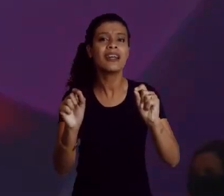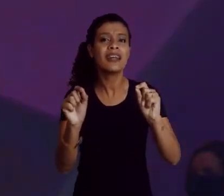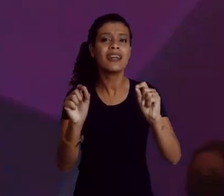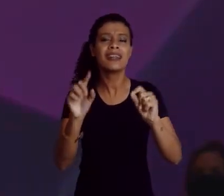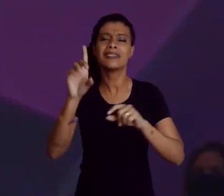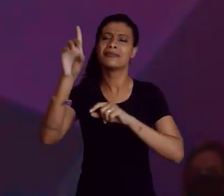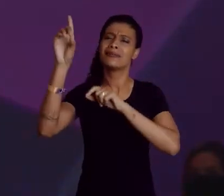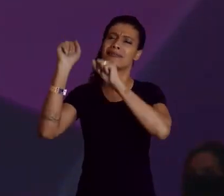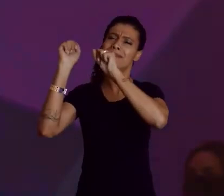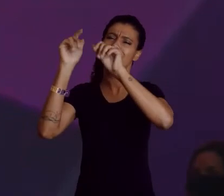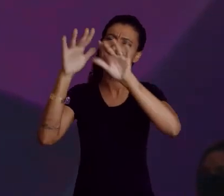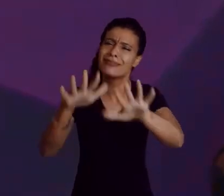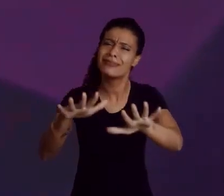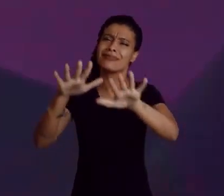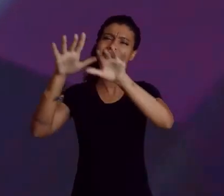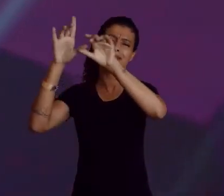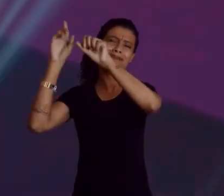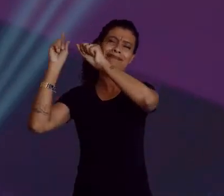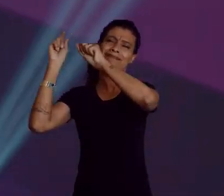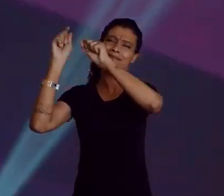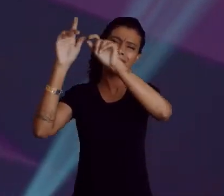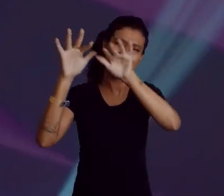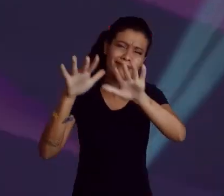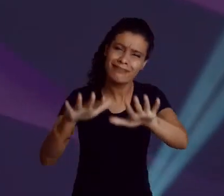Deus te abençoe, Deus te abençoe.